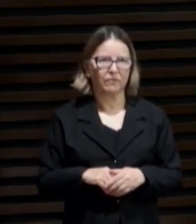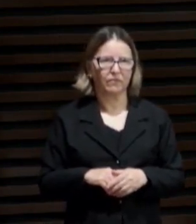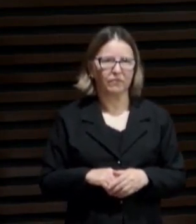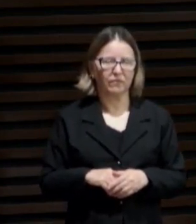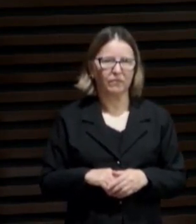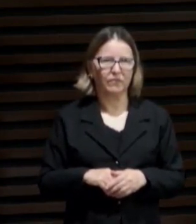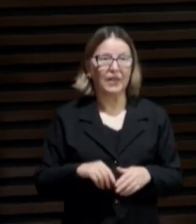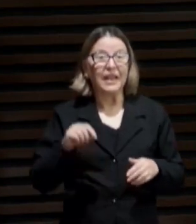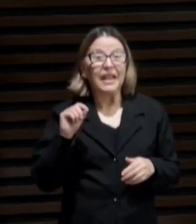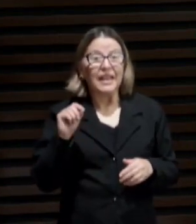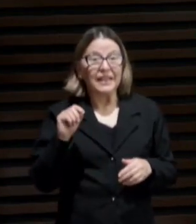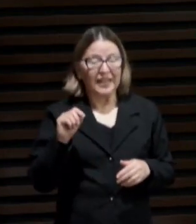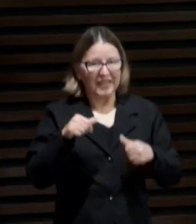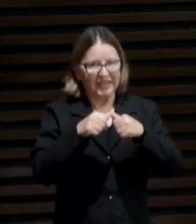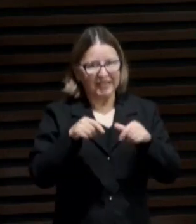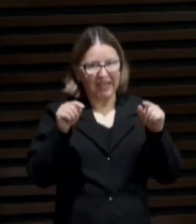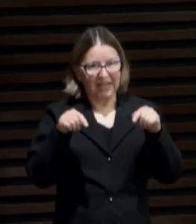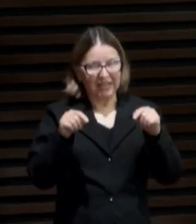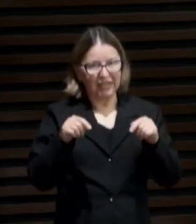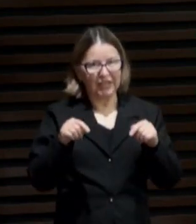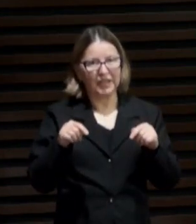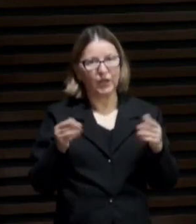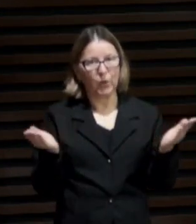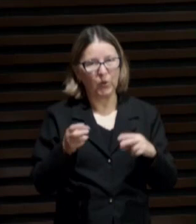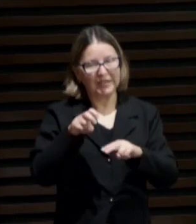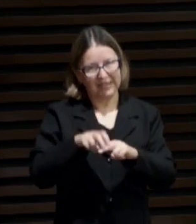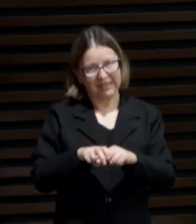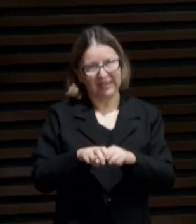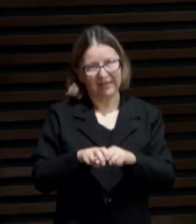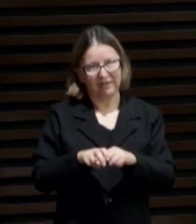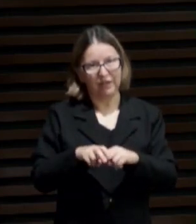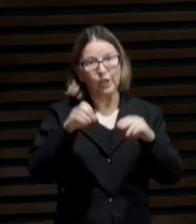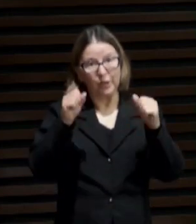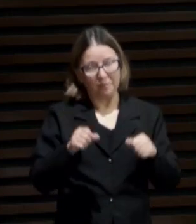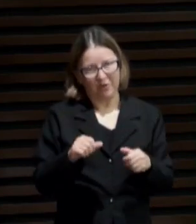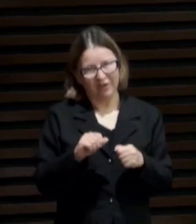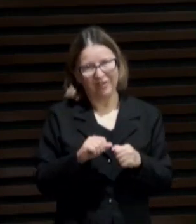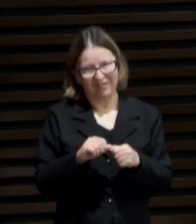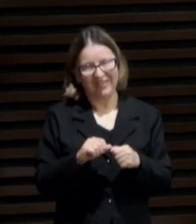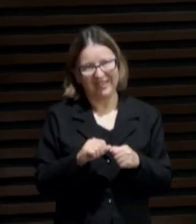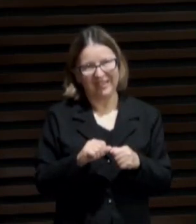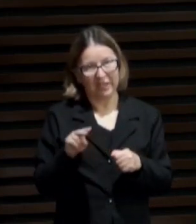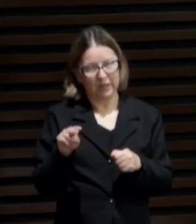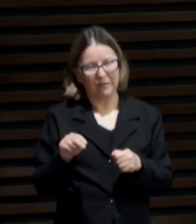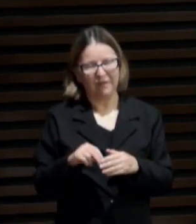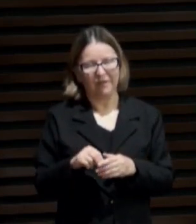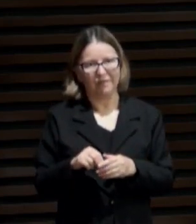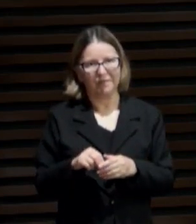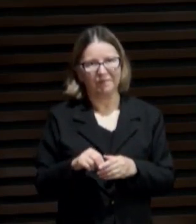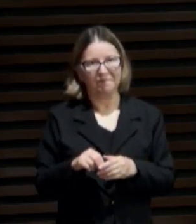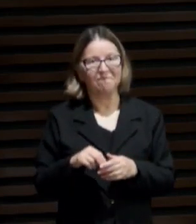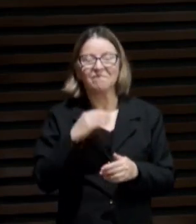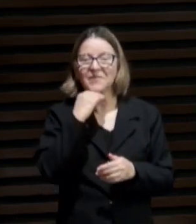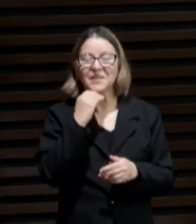fazer isso? Por você? Ninguém. Por isso que eu preciso de Cristo. Por isso que ele diz, sem mim,